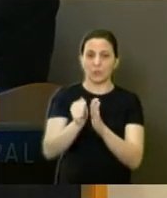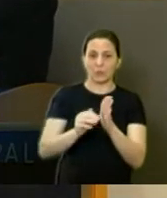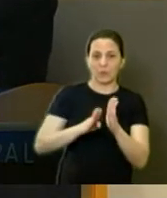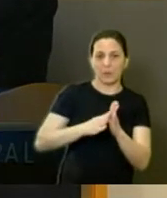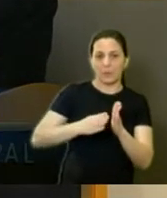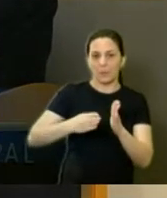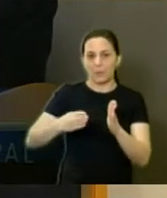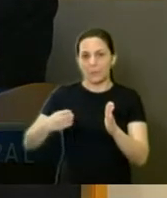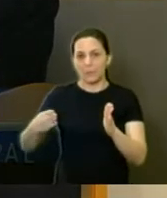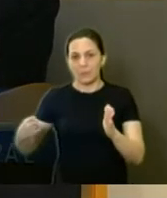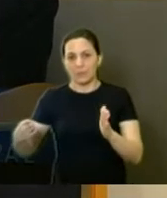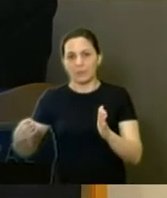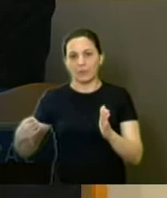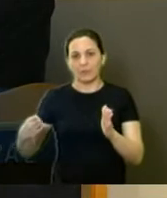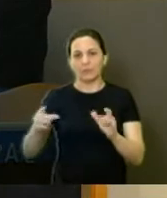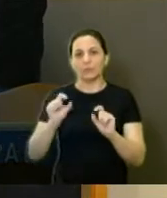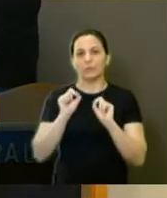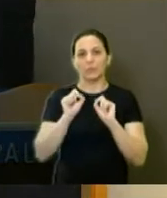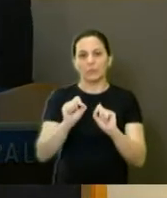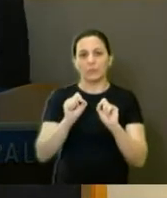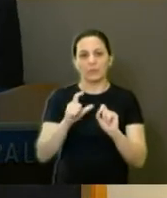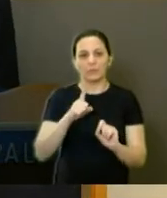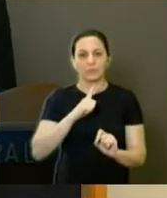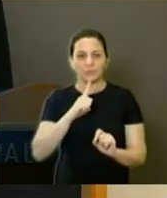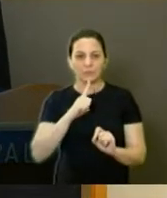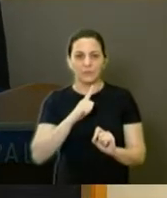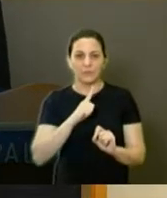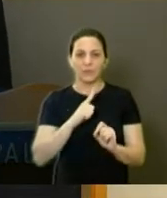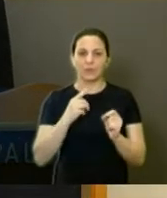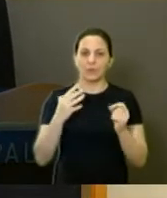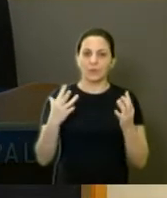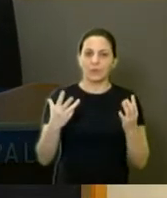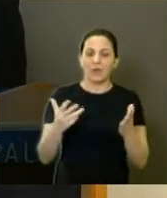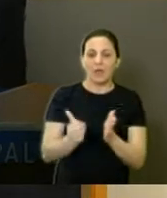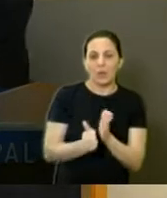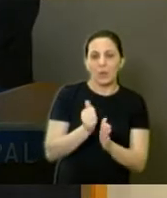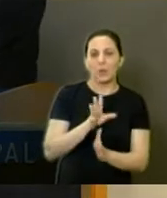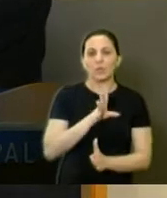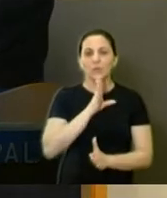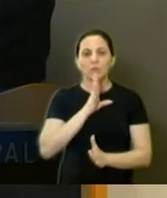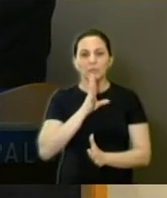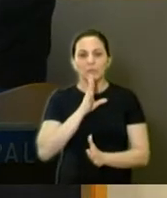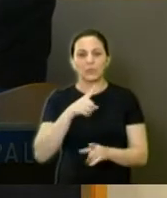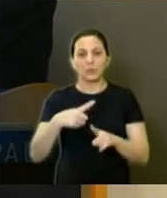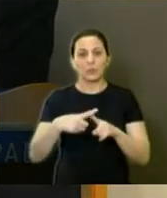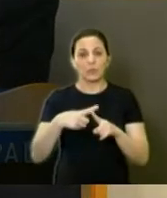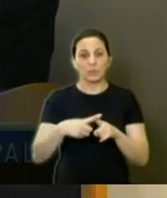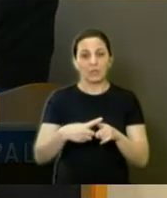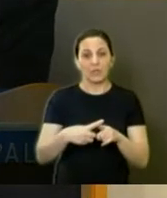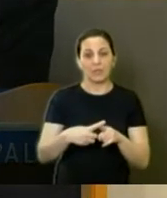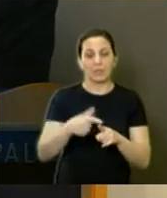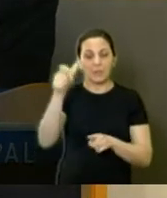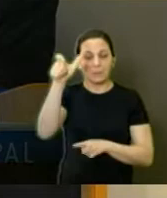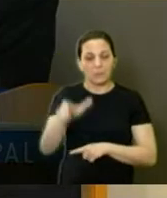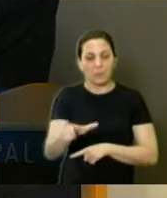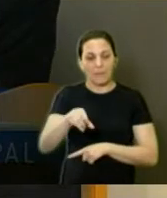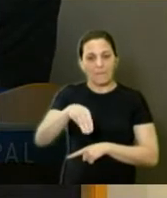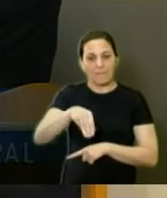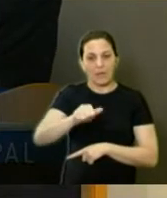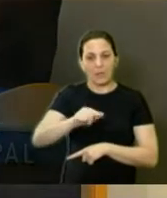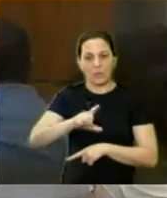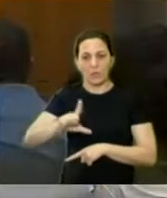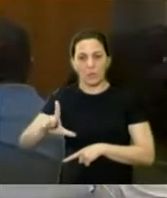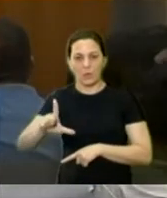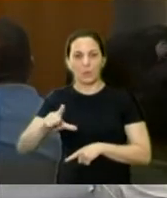que fez com que até Araraquara ficasse mais conhecida em razão do São Manuel. É por isso que o